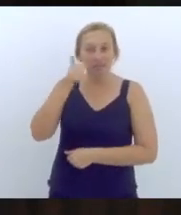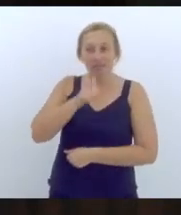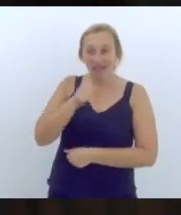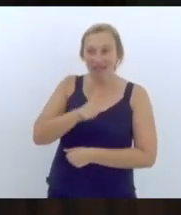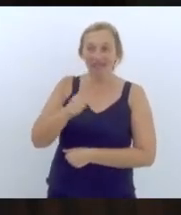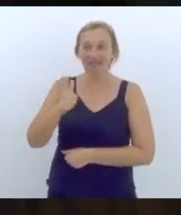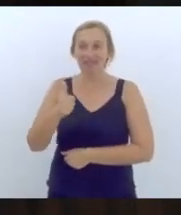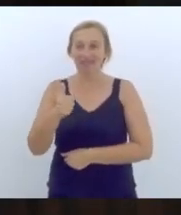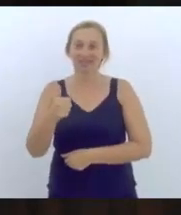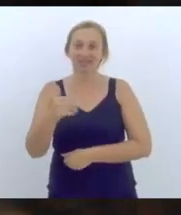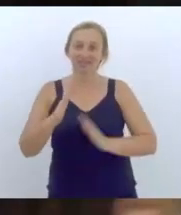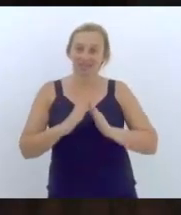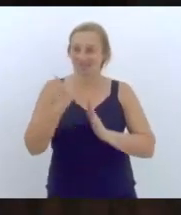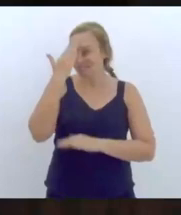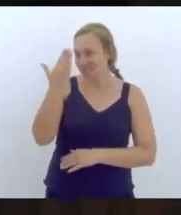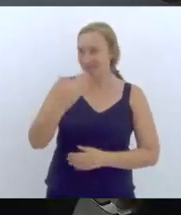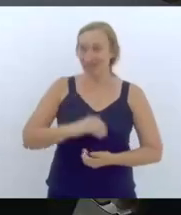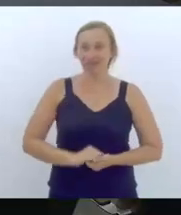obrigada.